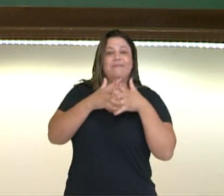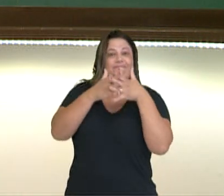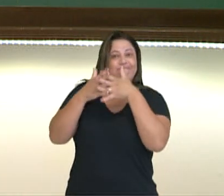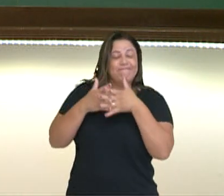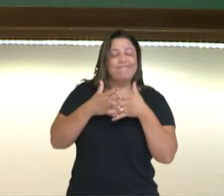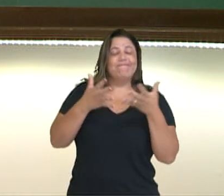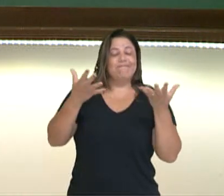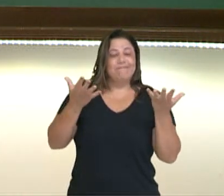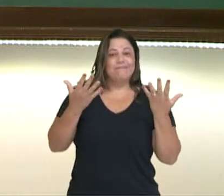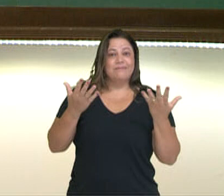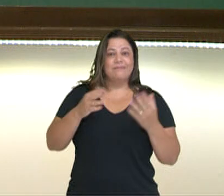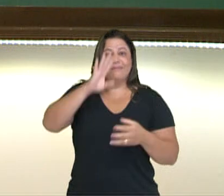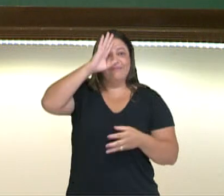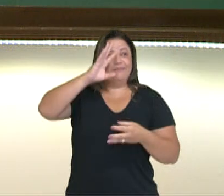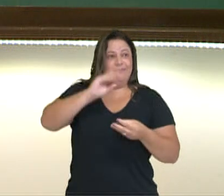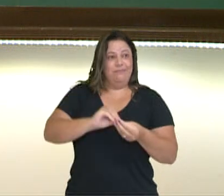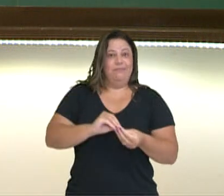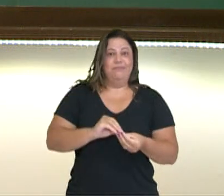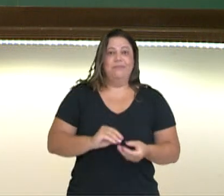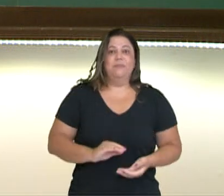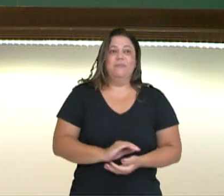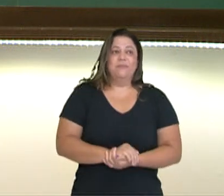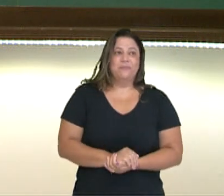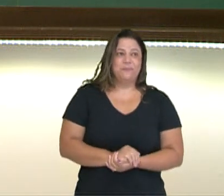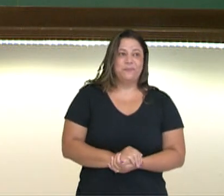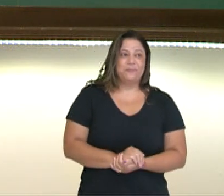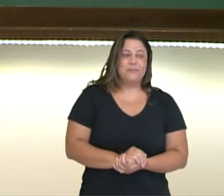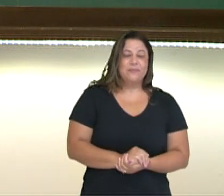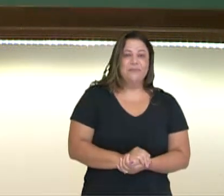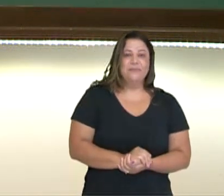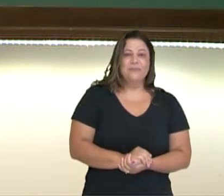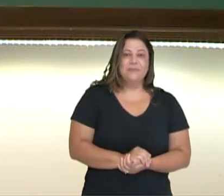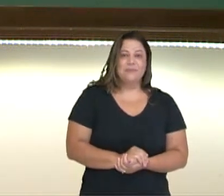resolvido. E isso é bacana de estar lendo um conto.